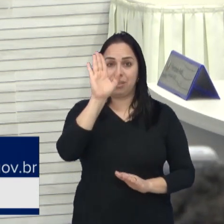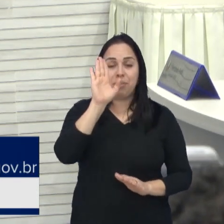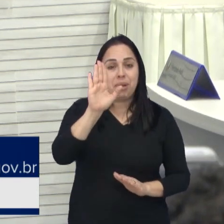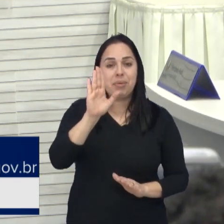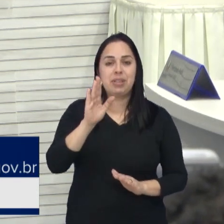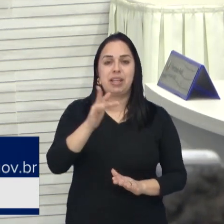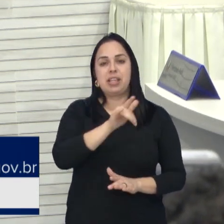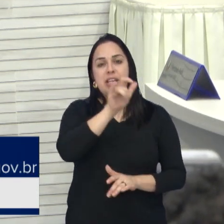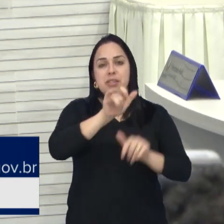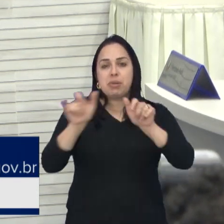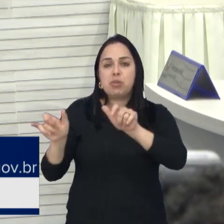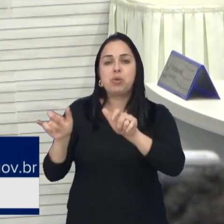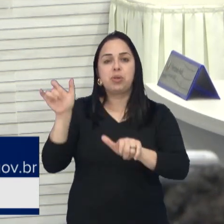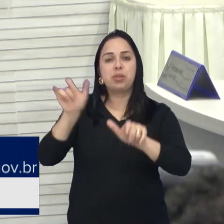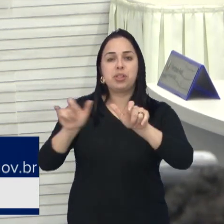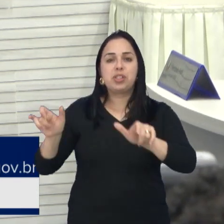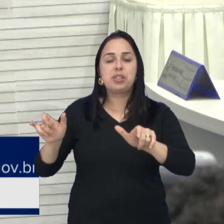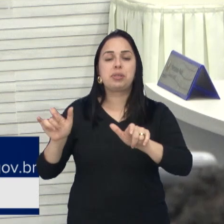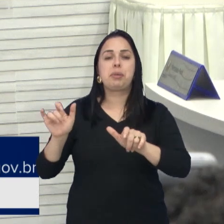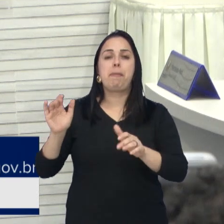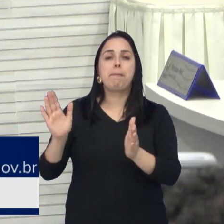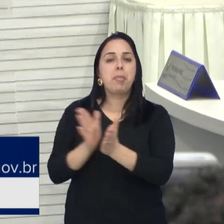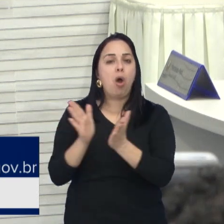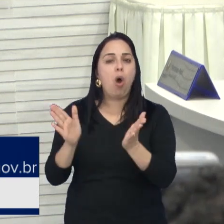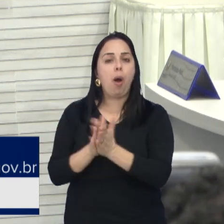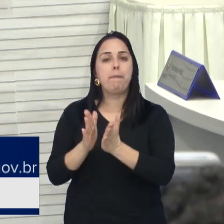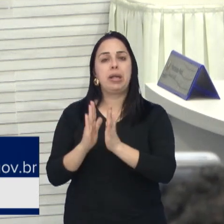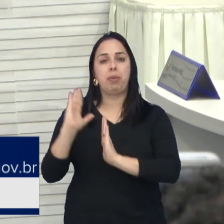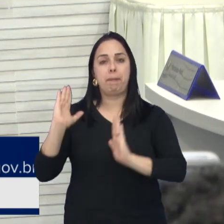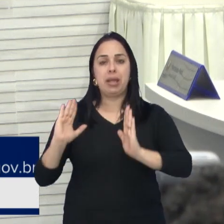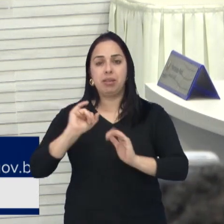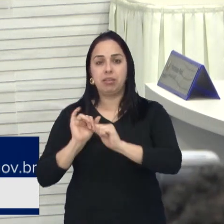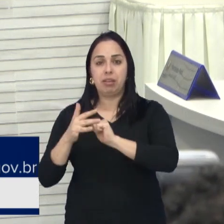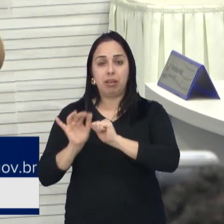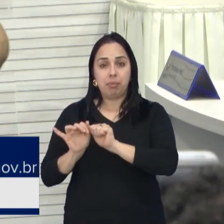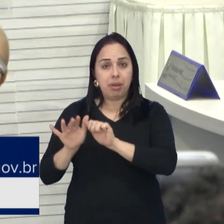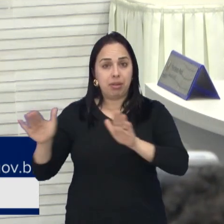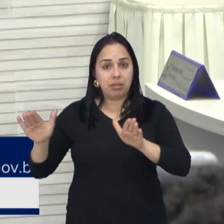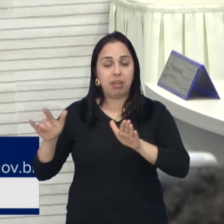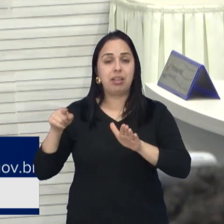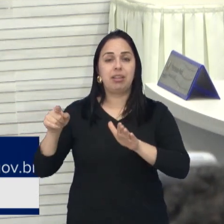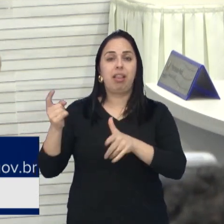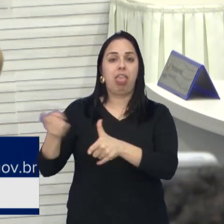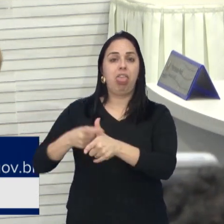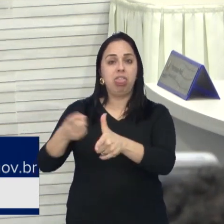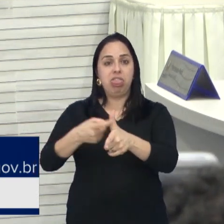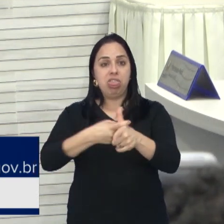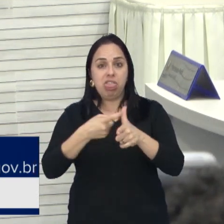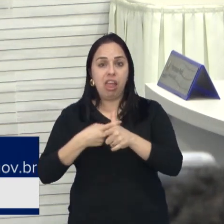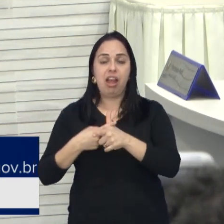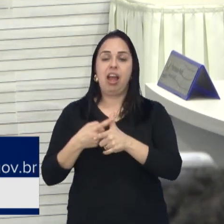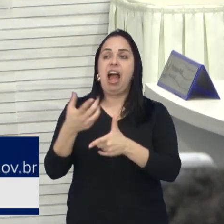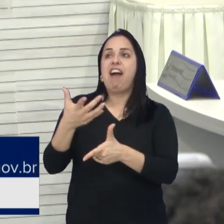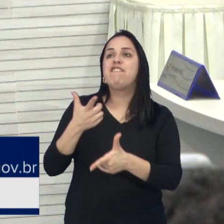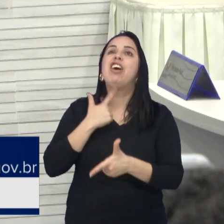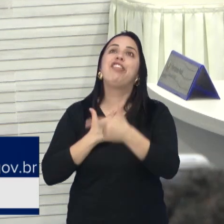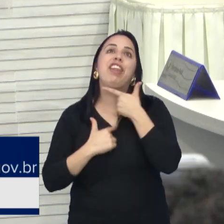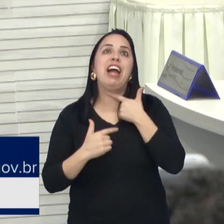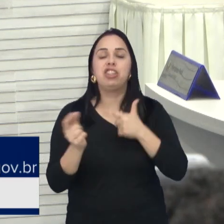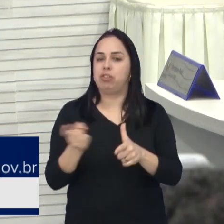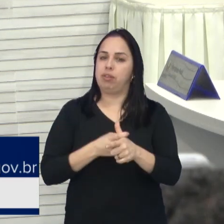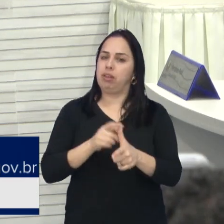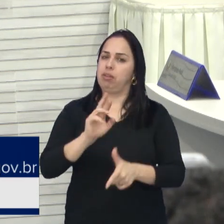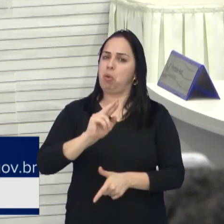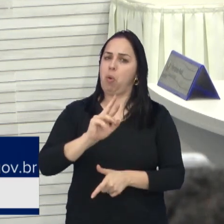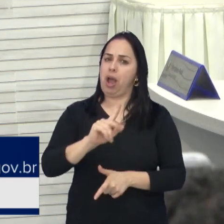baixa renda, enfrentaram durante a pandemia, né? Ninguém se endividou porque quis, né? Mas